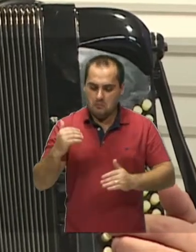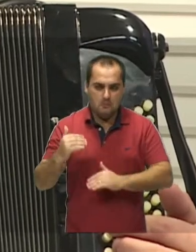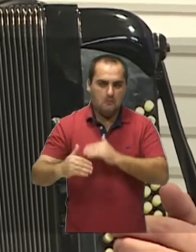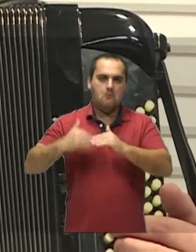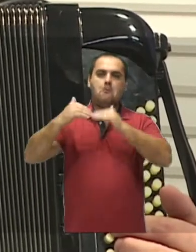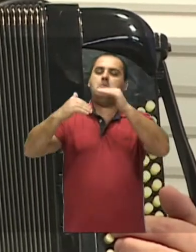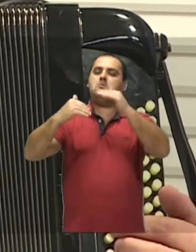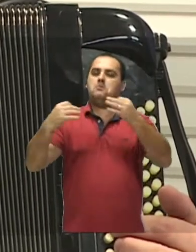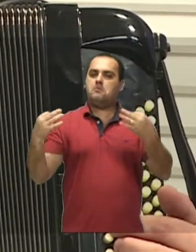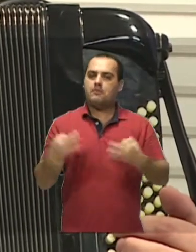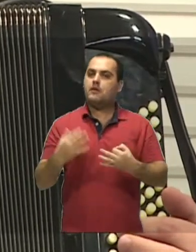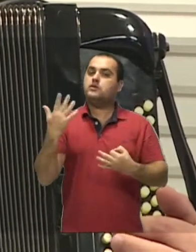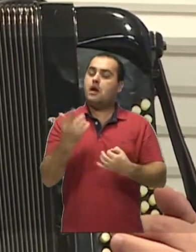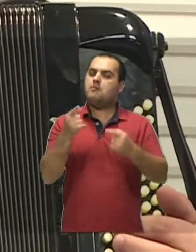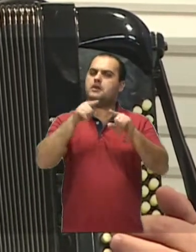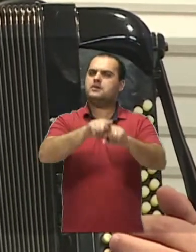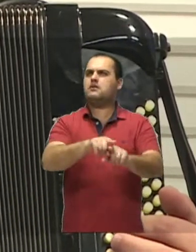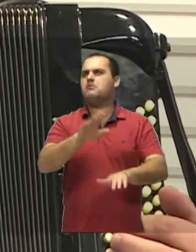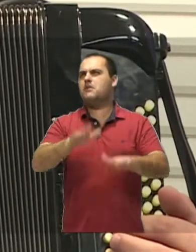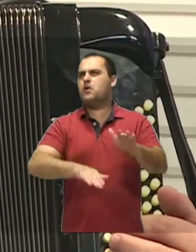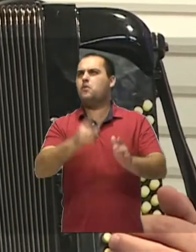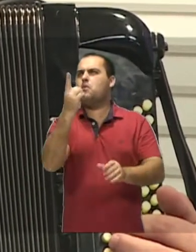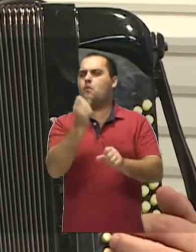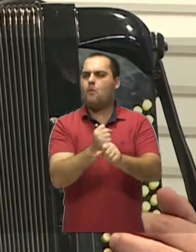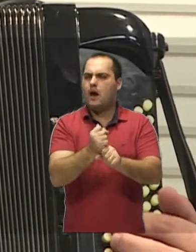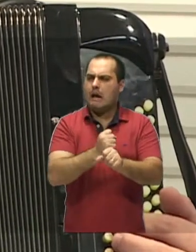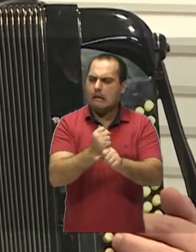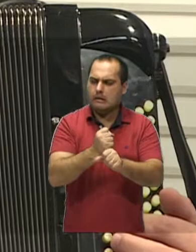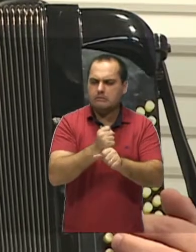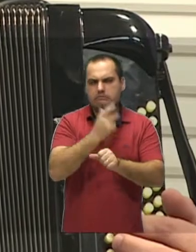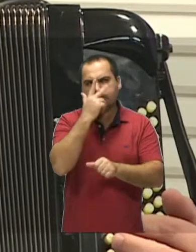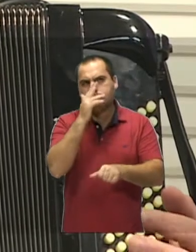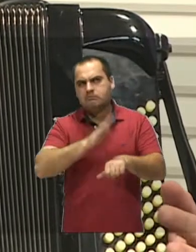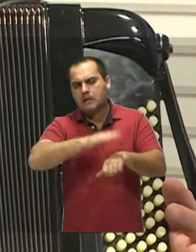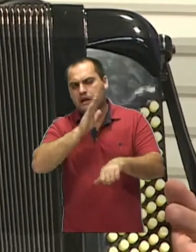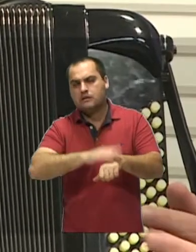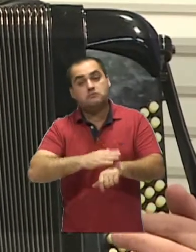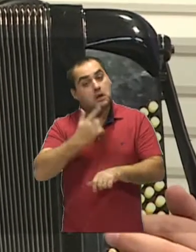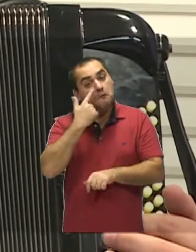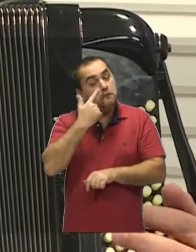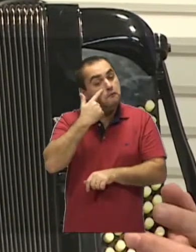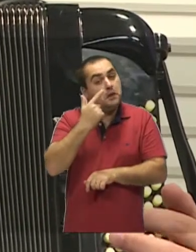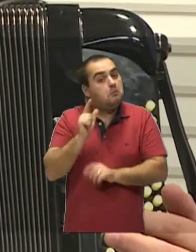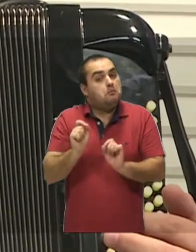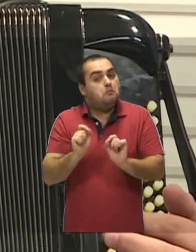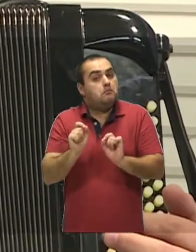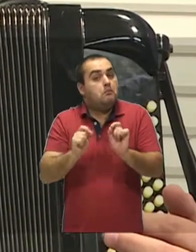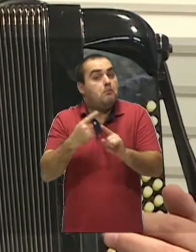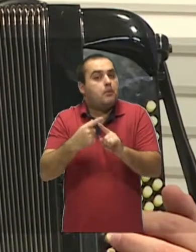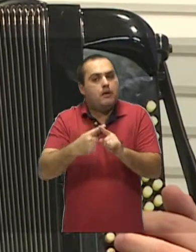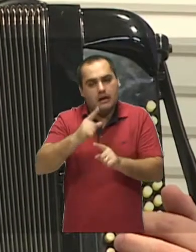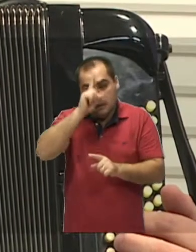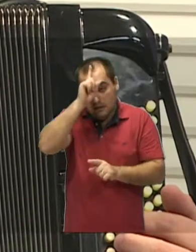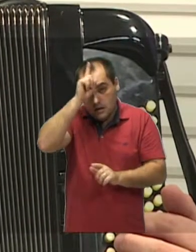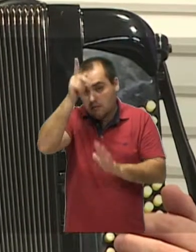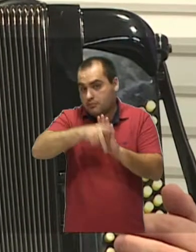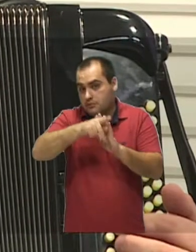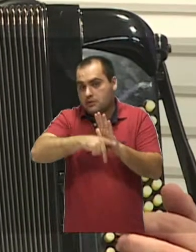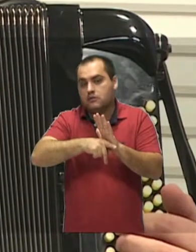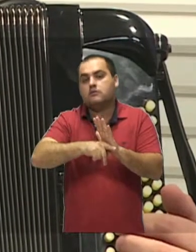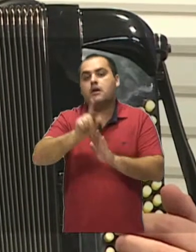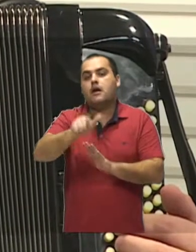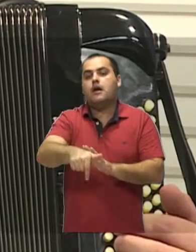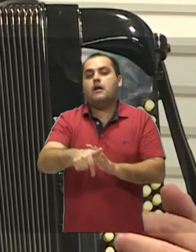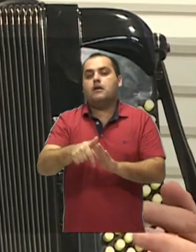já de 1 ano, mais ou menos, para um pouquinho mais. E vamos ver aí, porque a ideia do projeto é que a